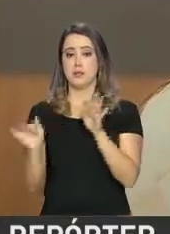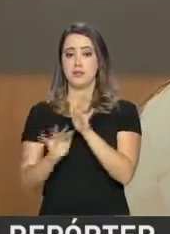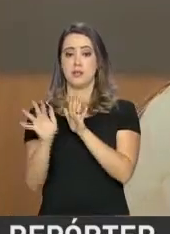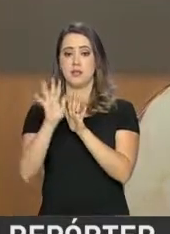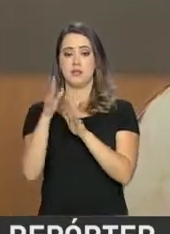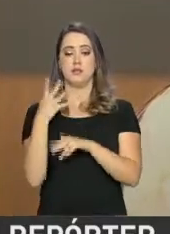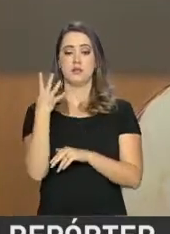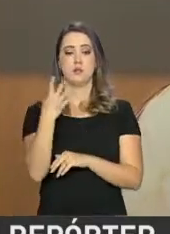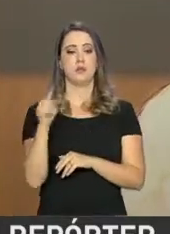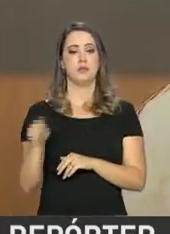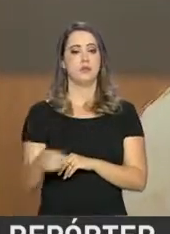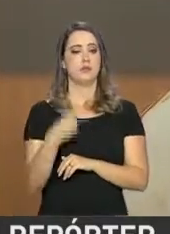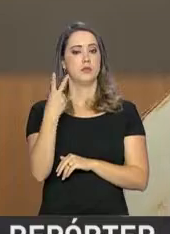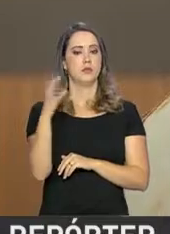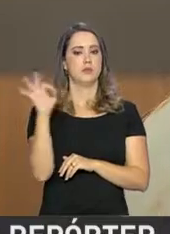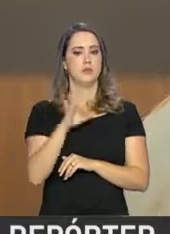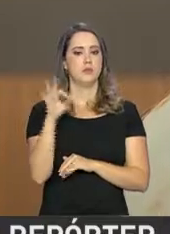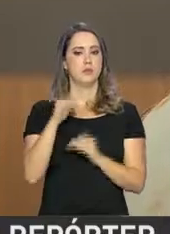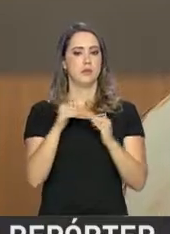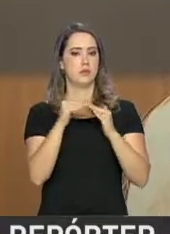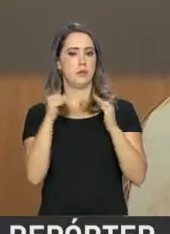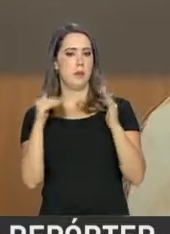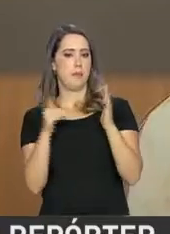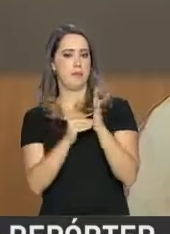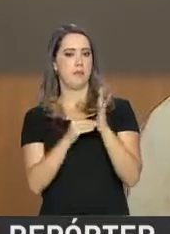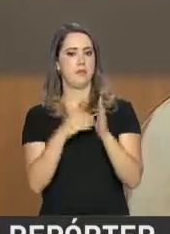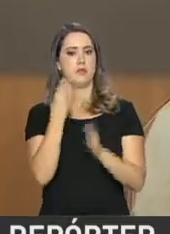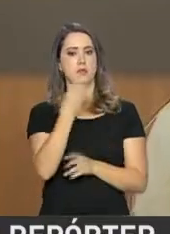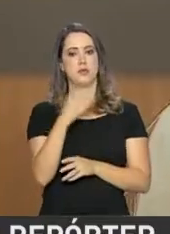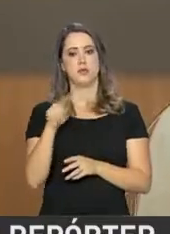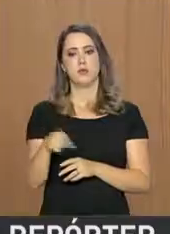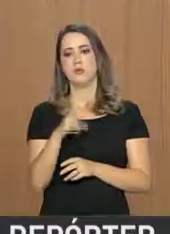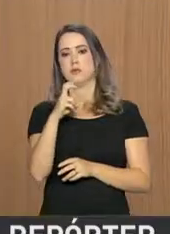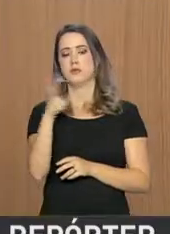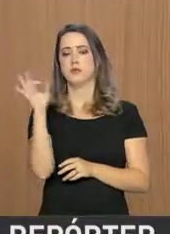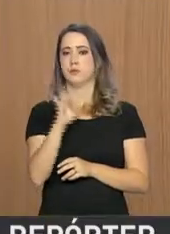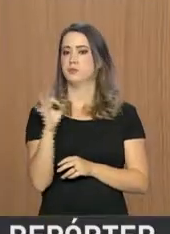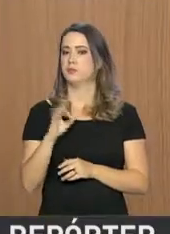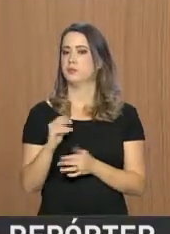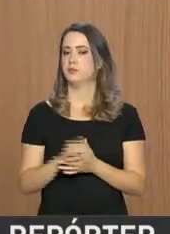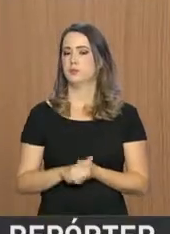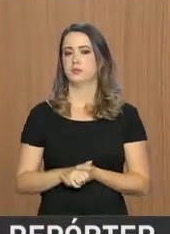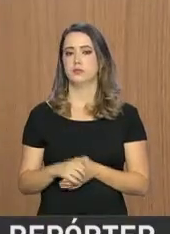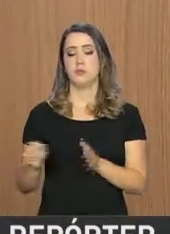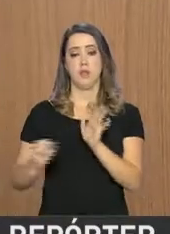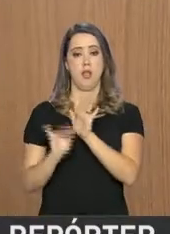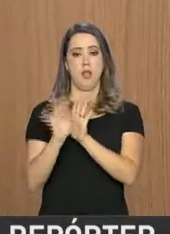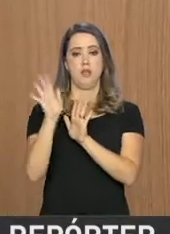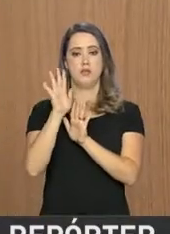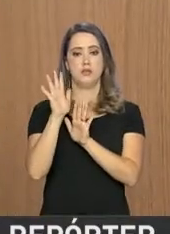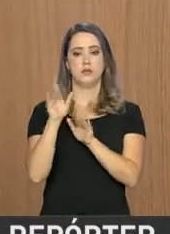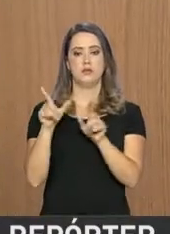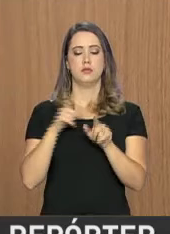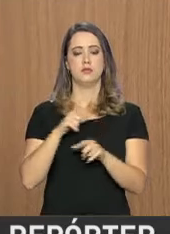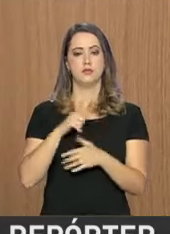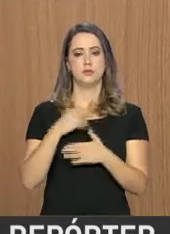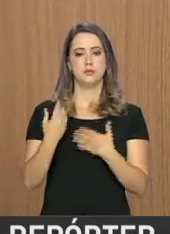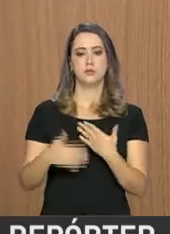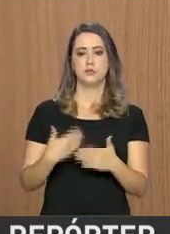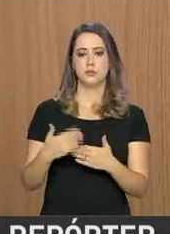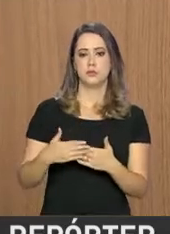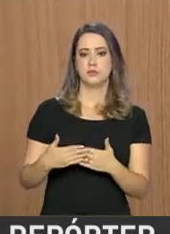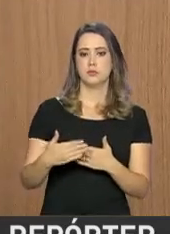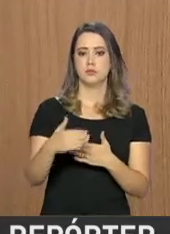4,2 por cento abaixo da meta de 4 e meio por cento e inflação eu tentei ficado